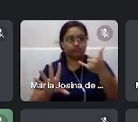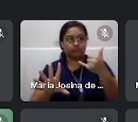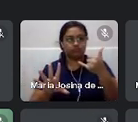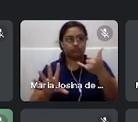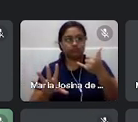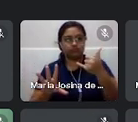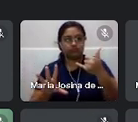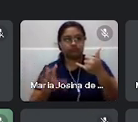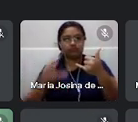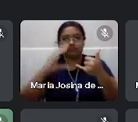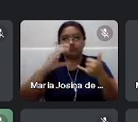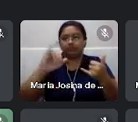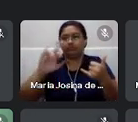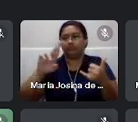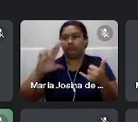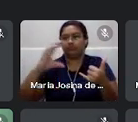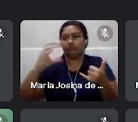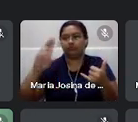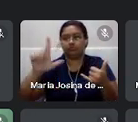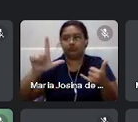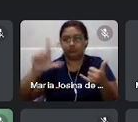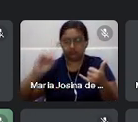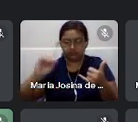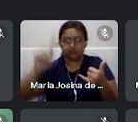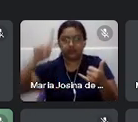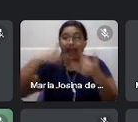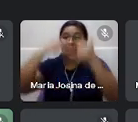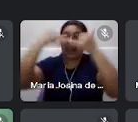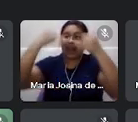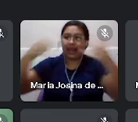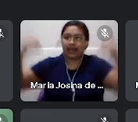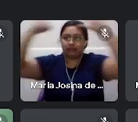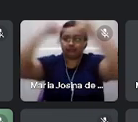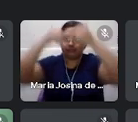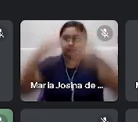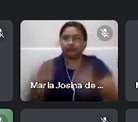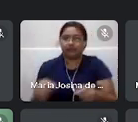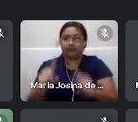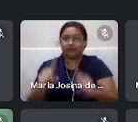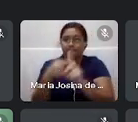Círculo é a linha mais o interior,